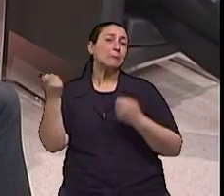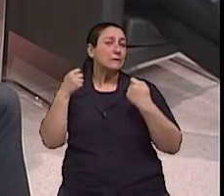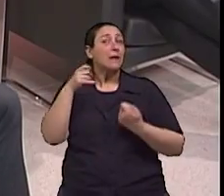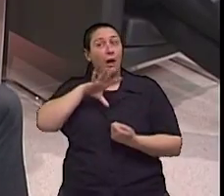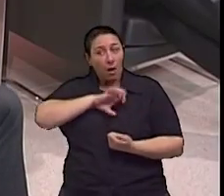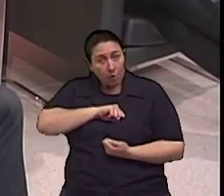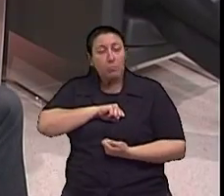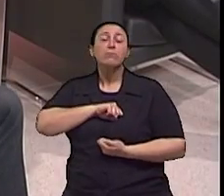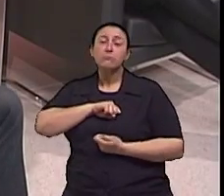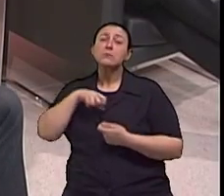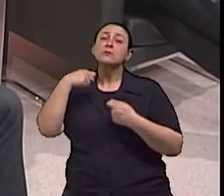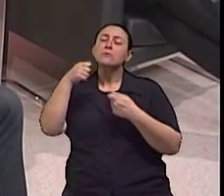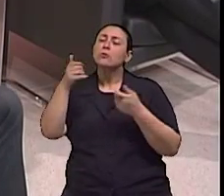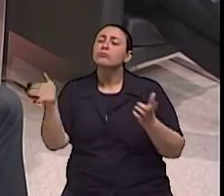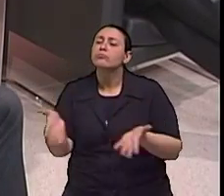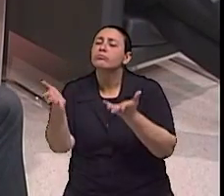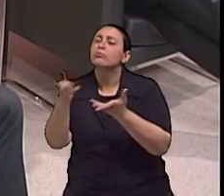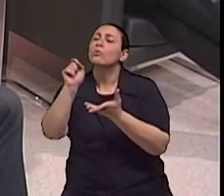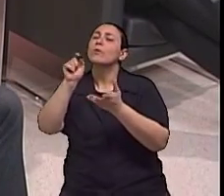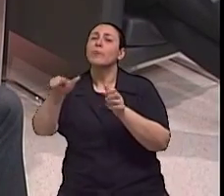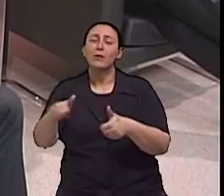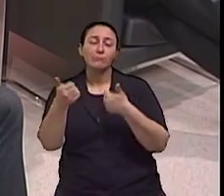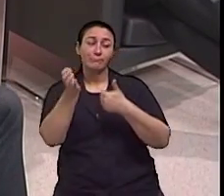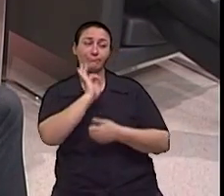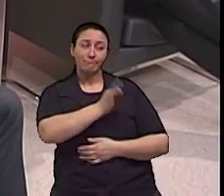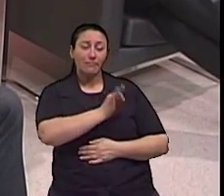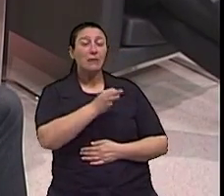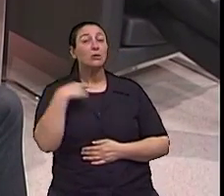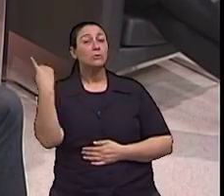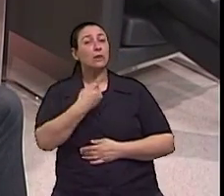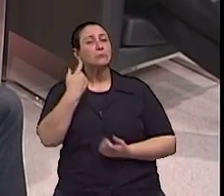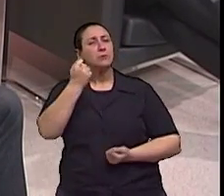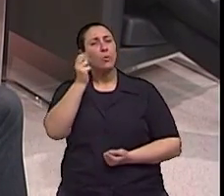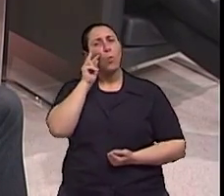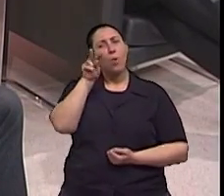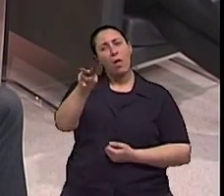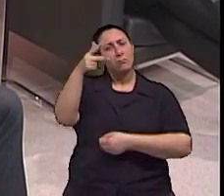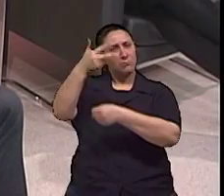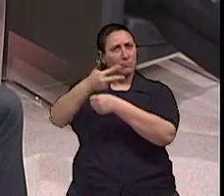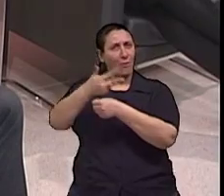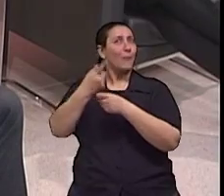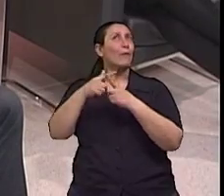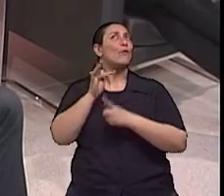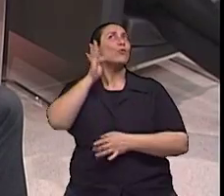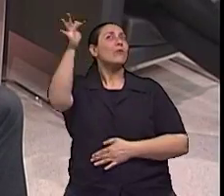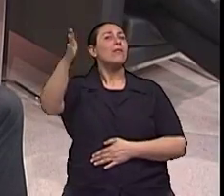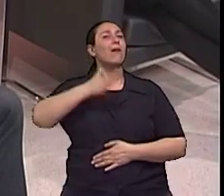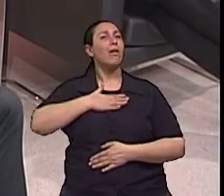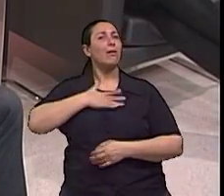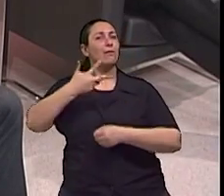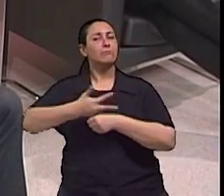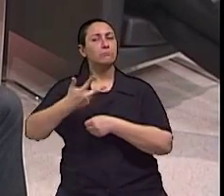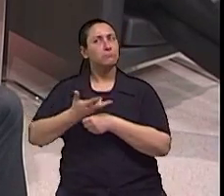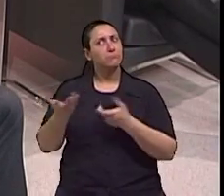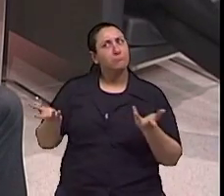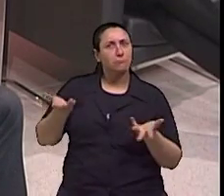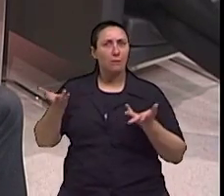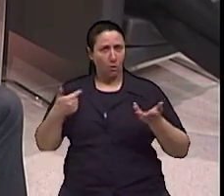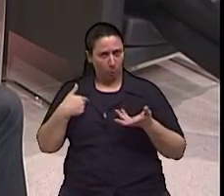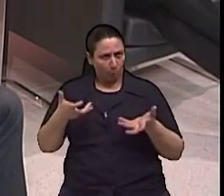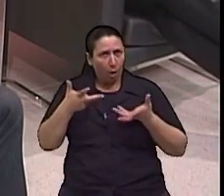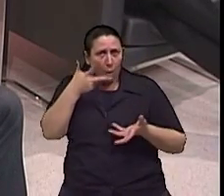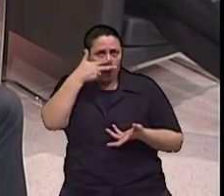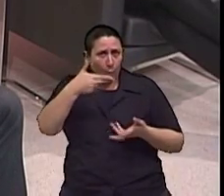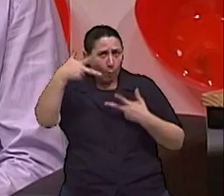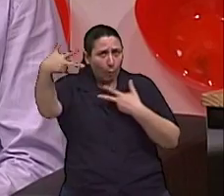que estar aprendendo e olhando para quem é mais velho que a gente e se perguntando, quando eu tiver a idade dele, será que eu vou querer ser tratada assim? Mas aí eu quero